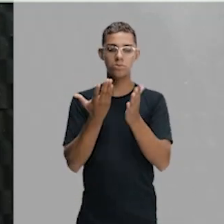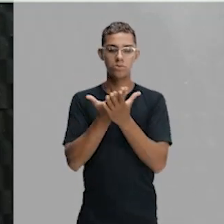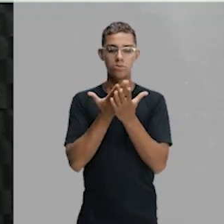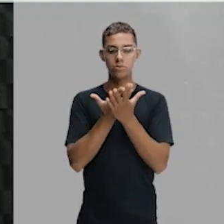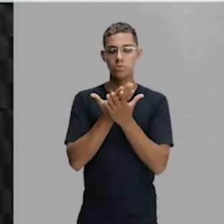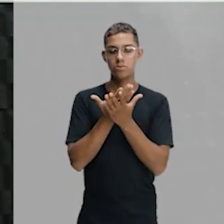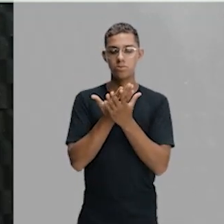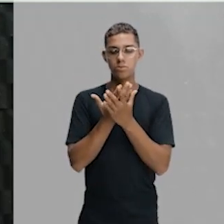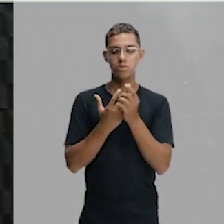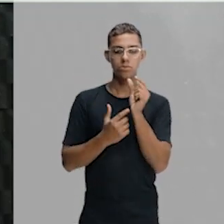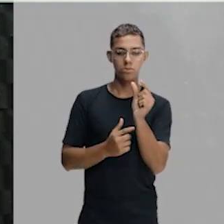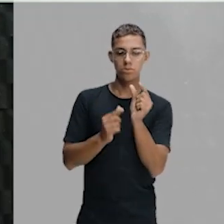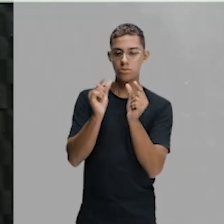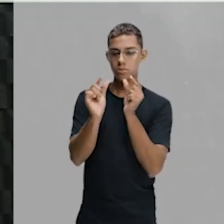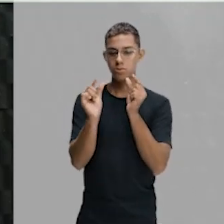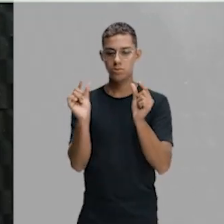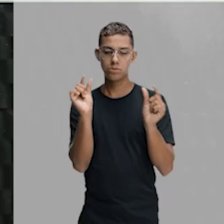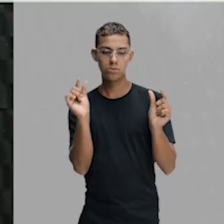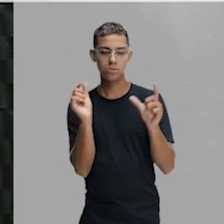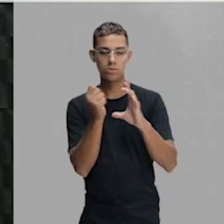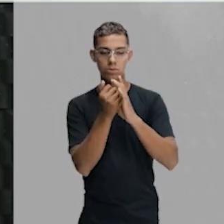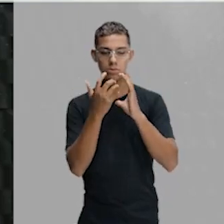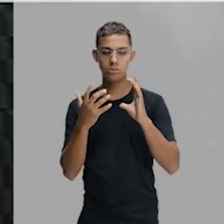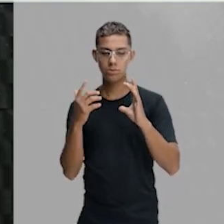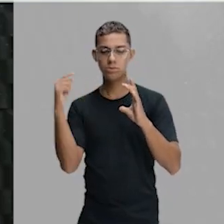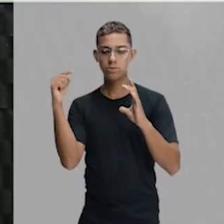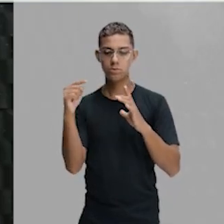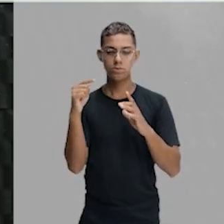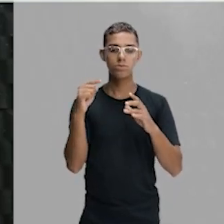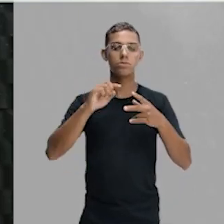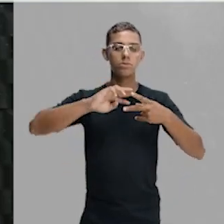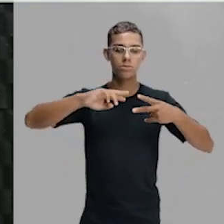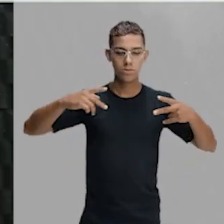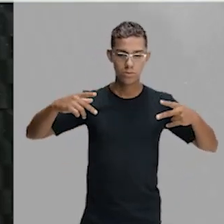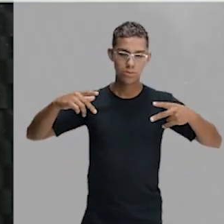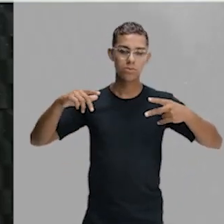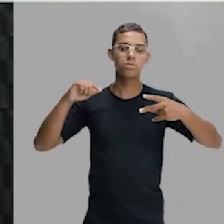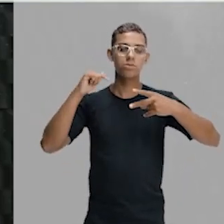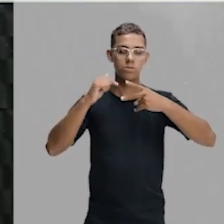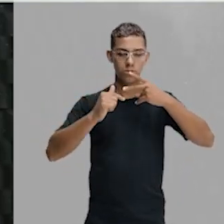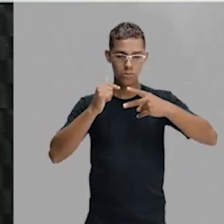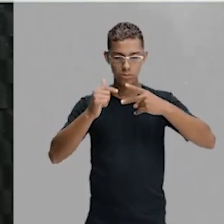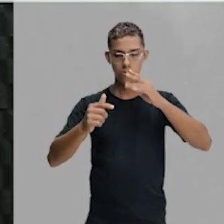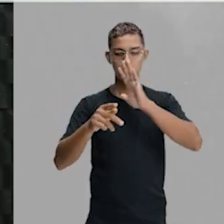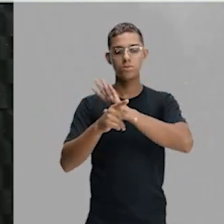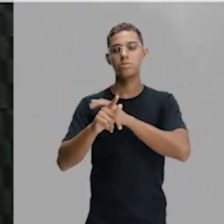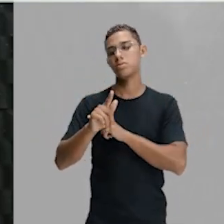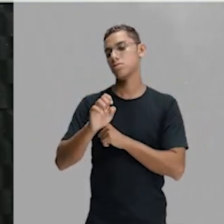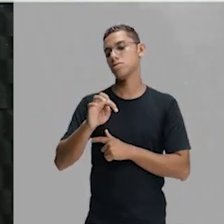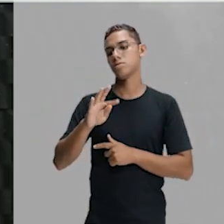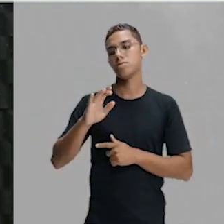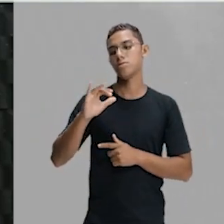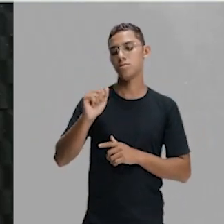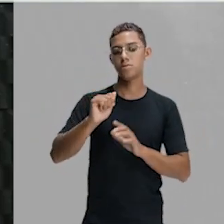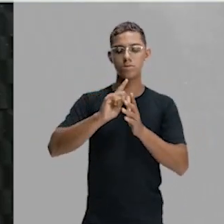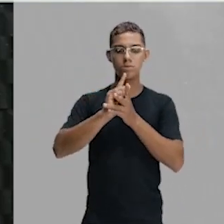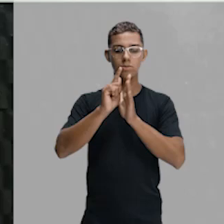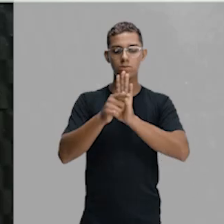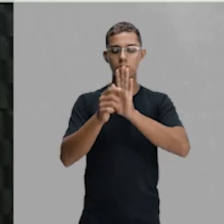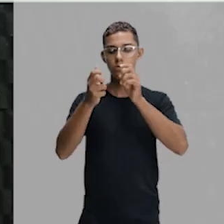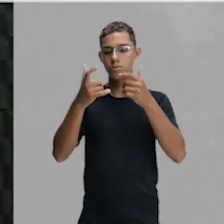disse que cada característica genética ela é resultante da atuação de dois